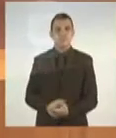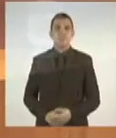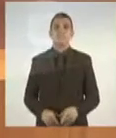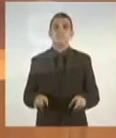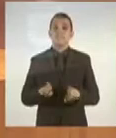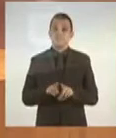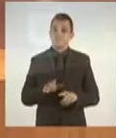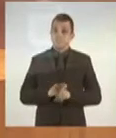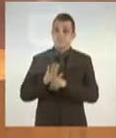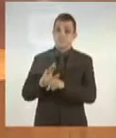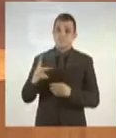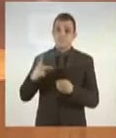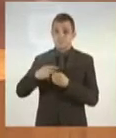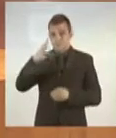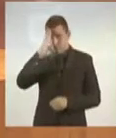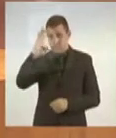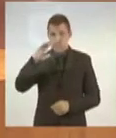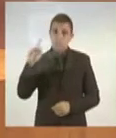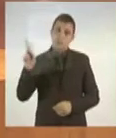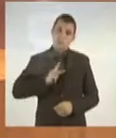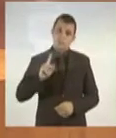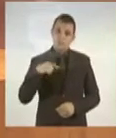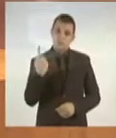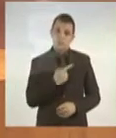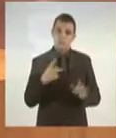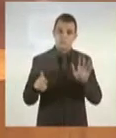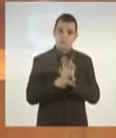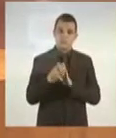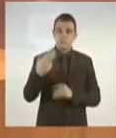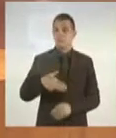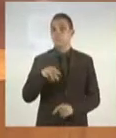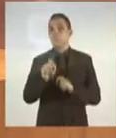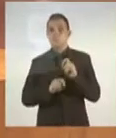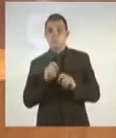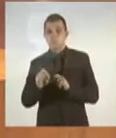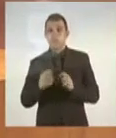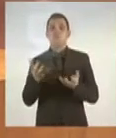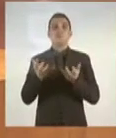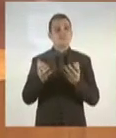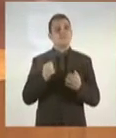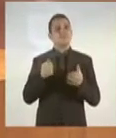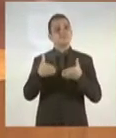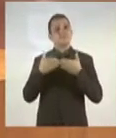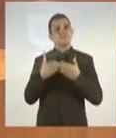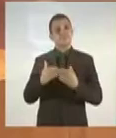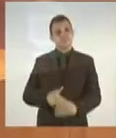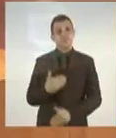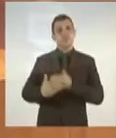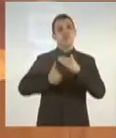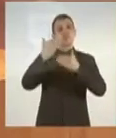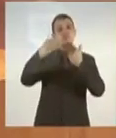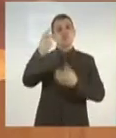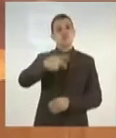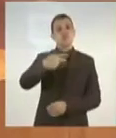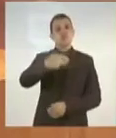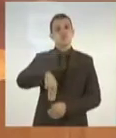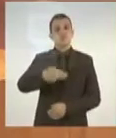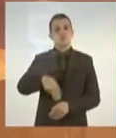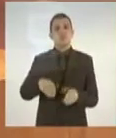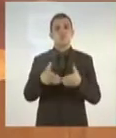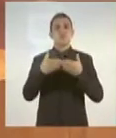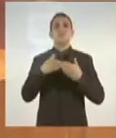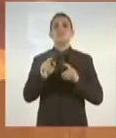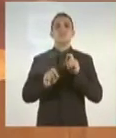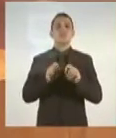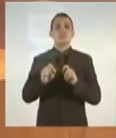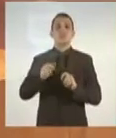Petrobras, sobretudo para nós do Maranhão, é defender o desenvolvimento do nosso Estado, exigindo que